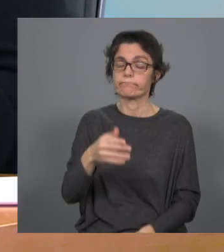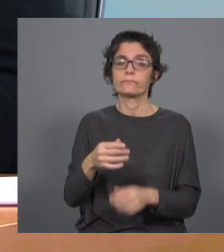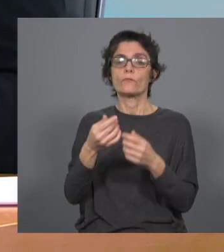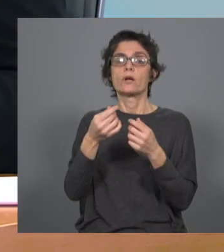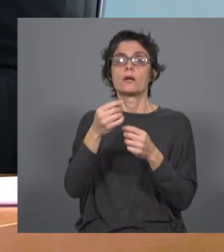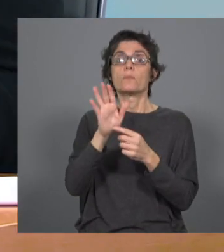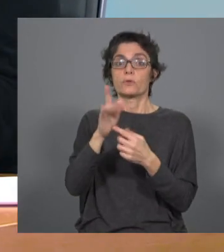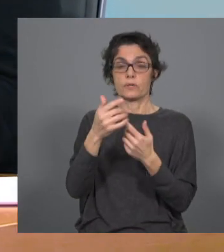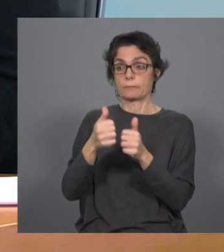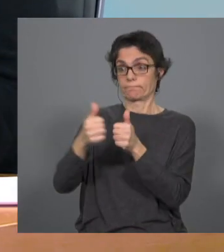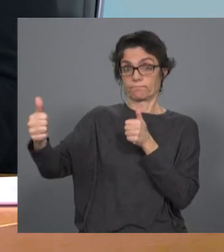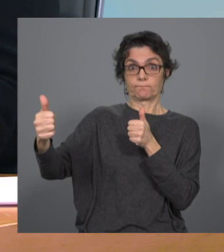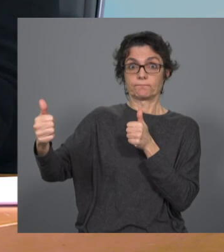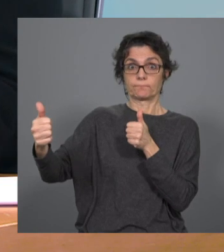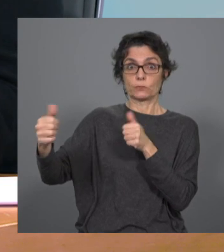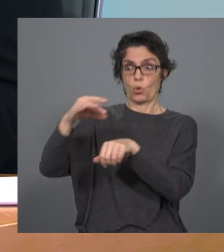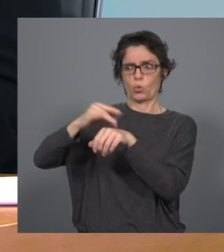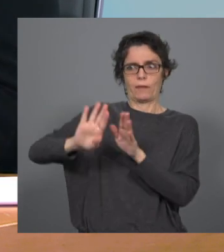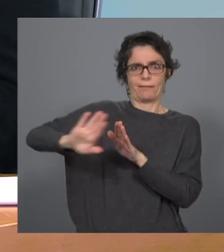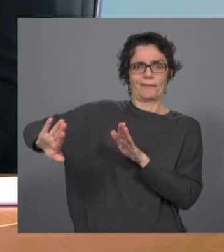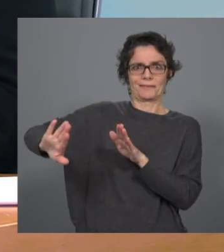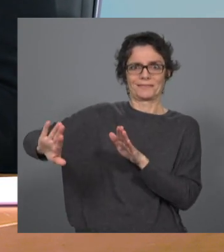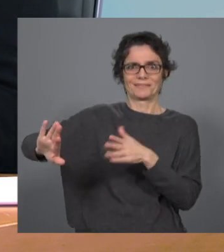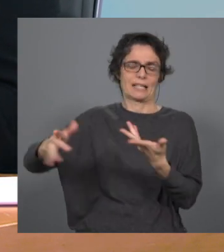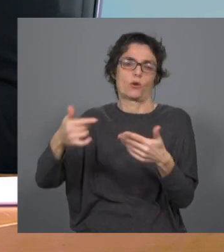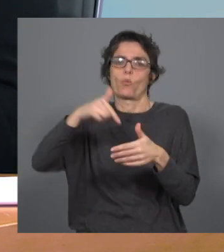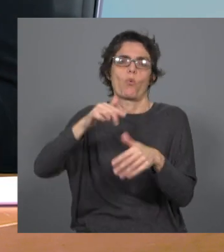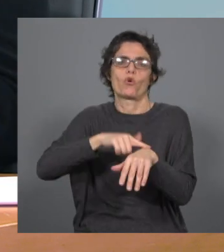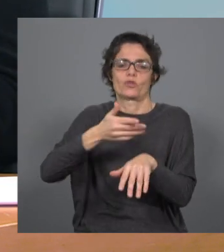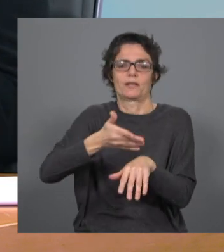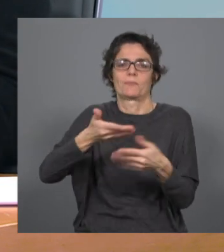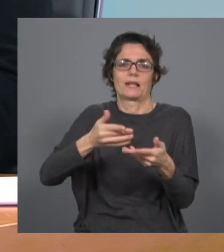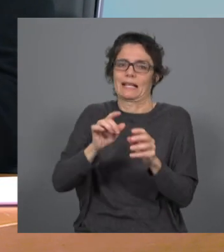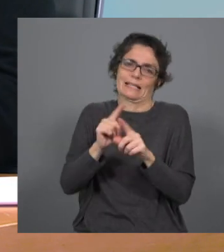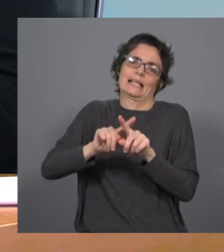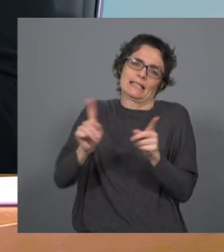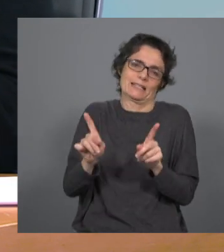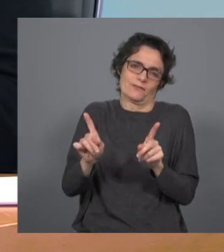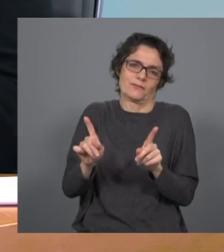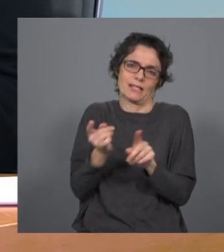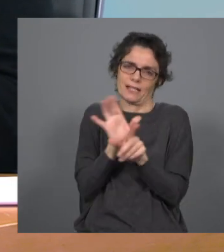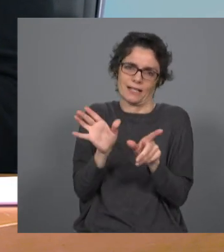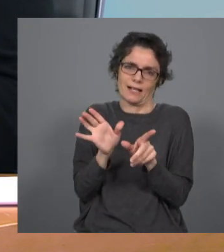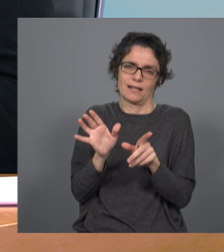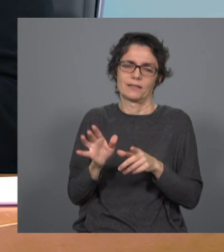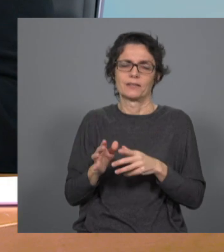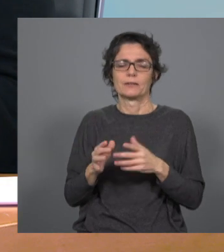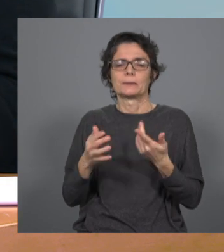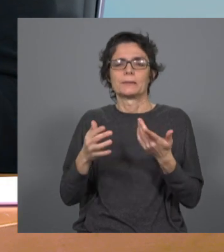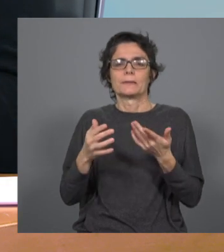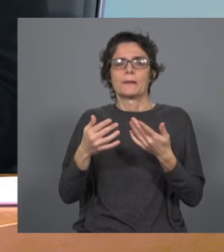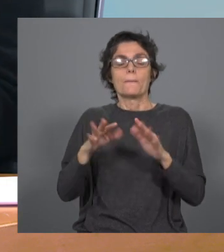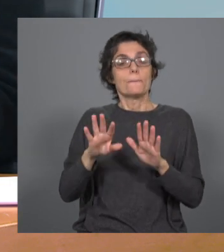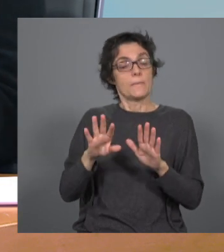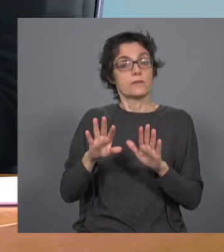Que, claro que nós hoje temos as coisas não têm o mesmo tom em termos desta doença e de outras, mas realmente